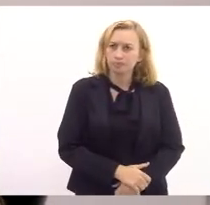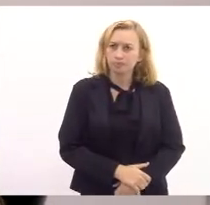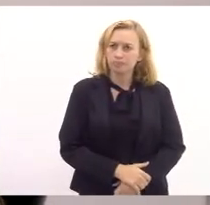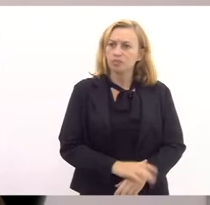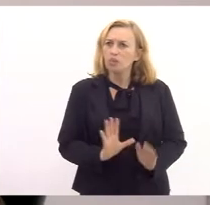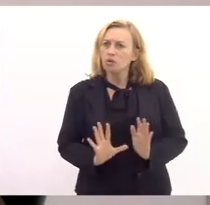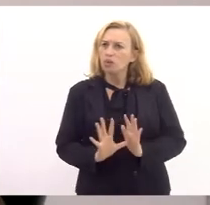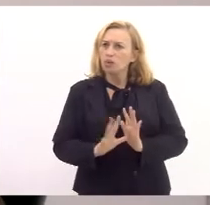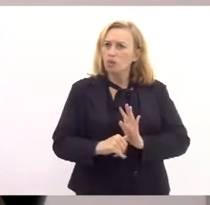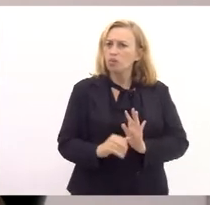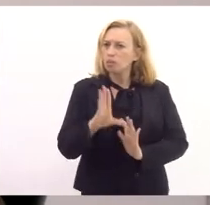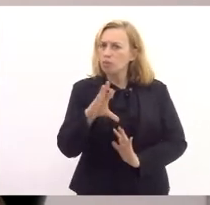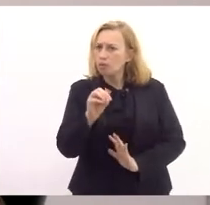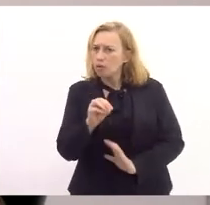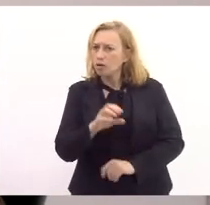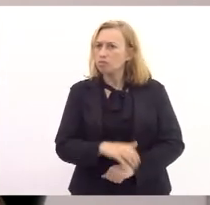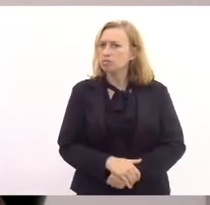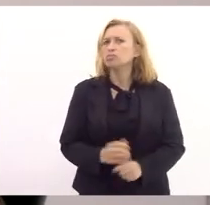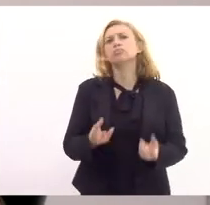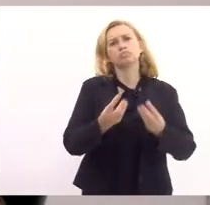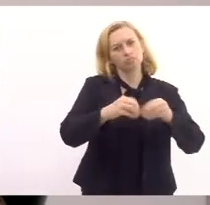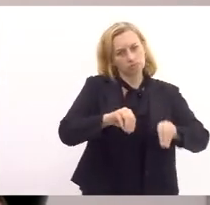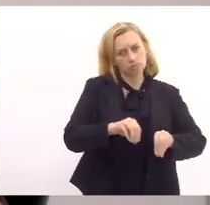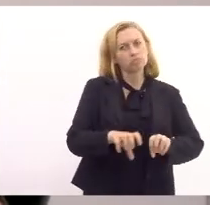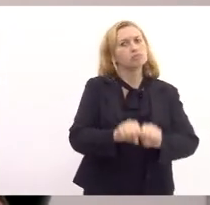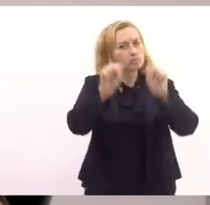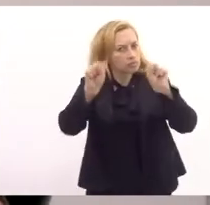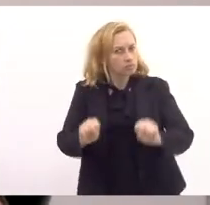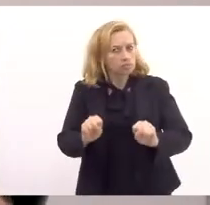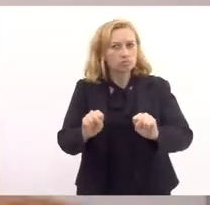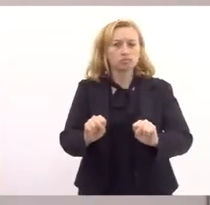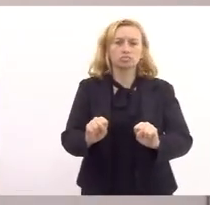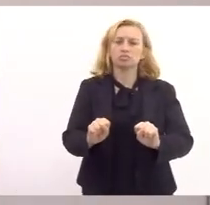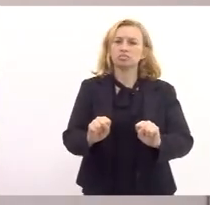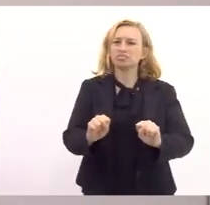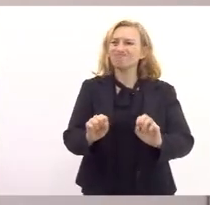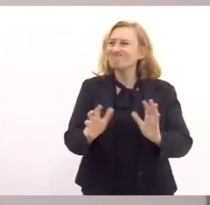roubo de cabo prejudica o sistema de uma maneira